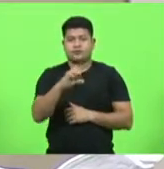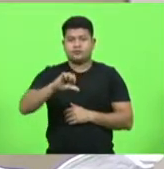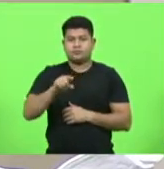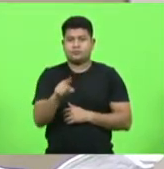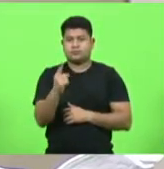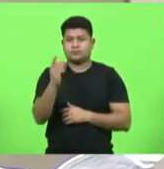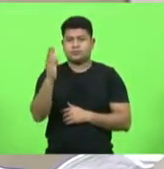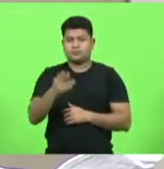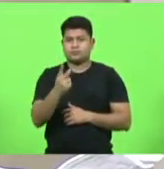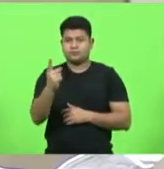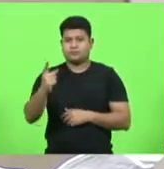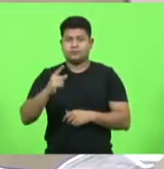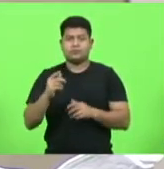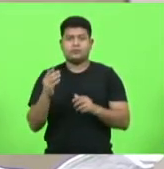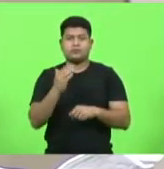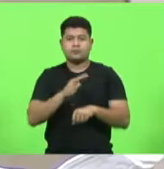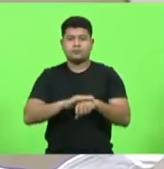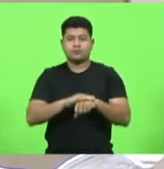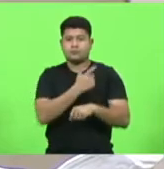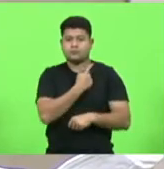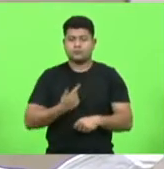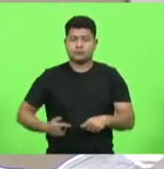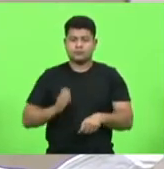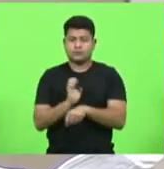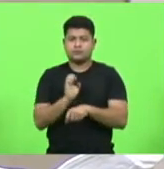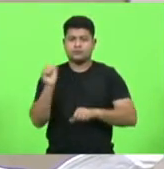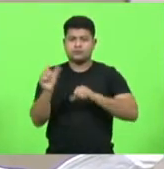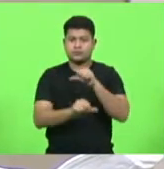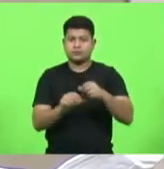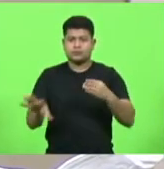estado. Altera a ementa e o artigo 1º da lei